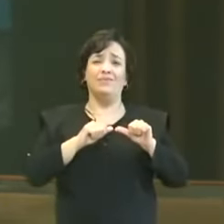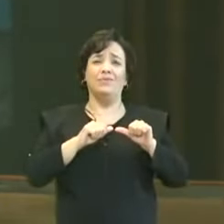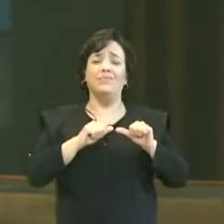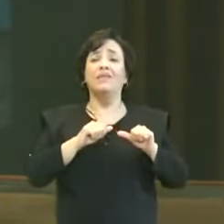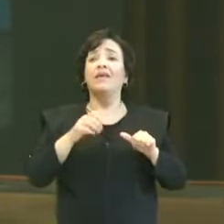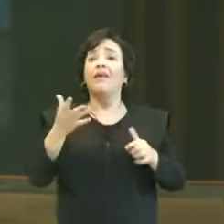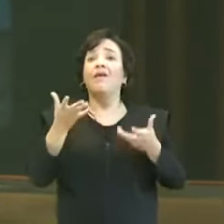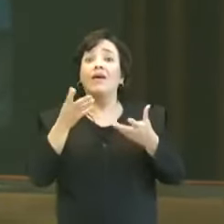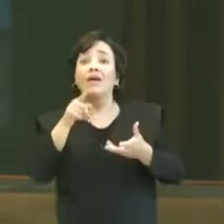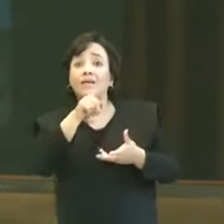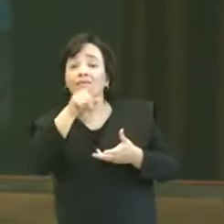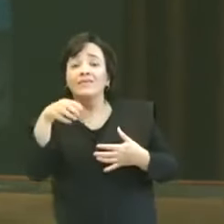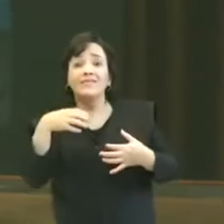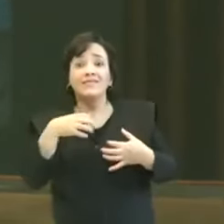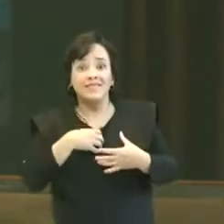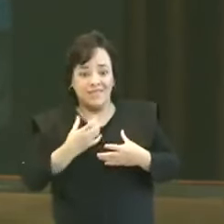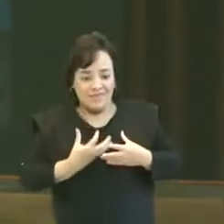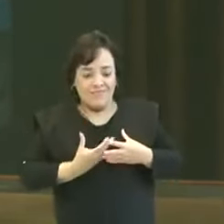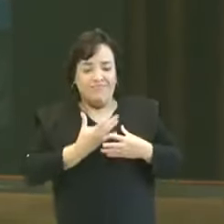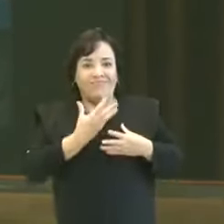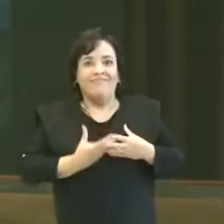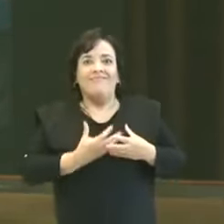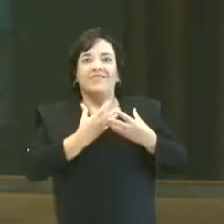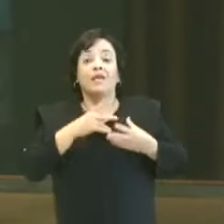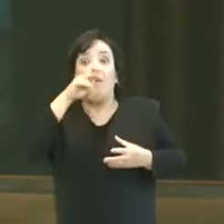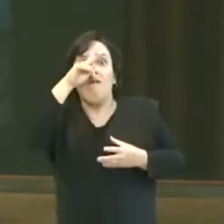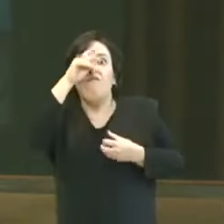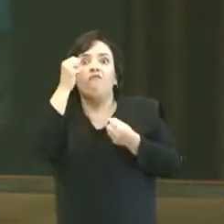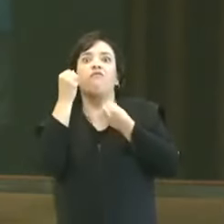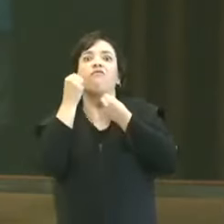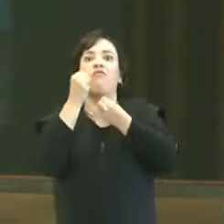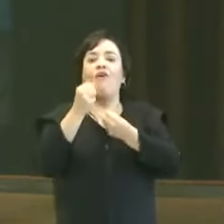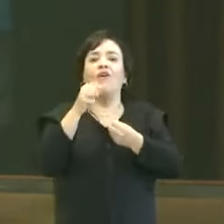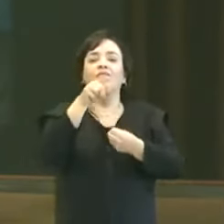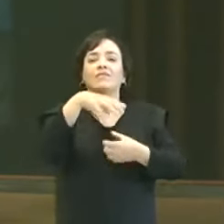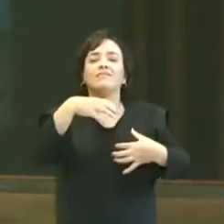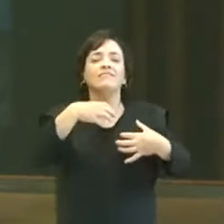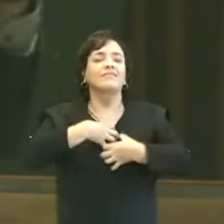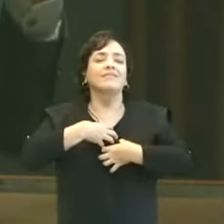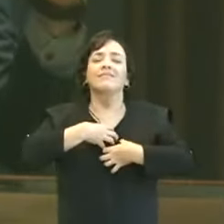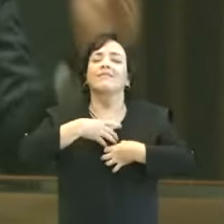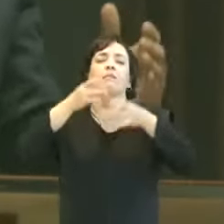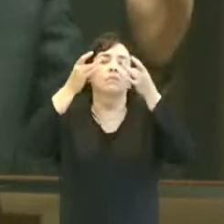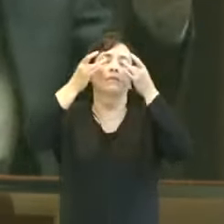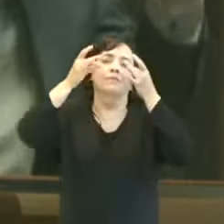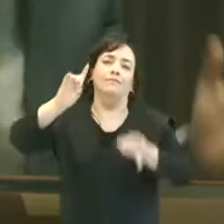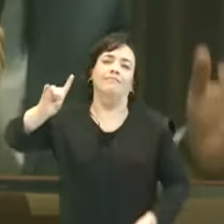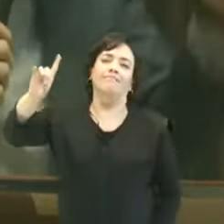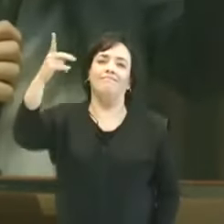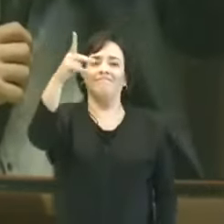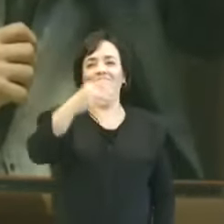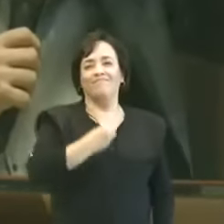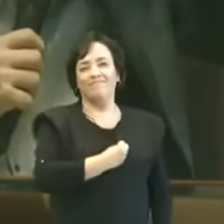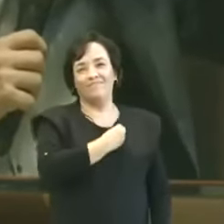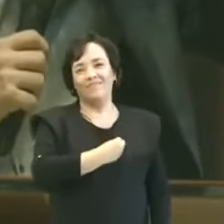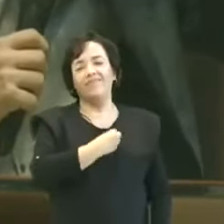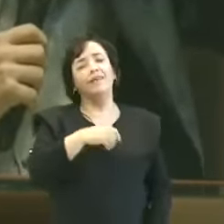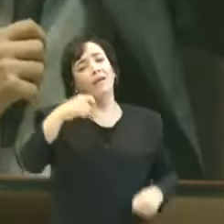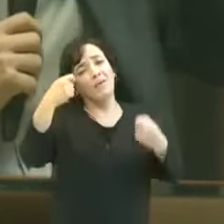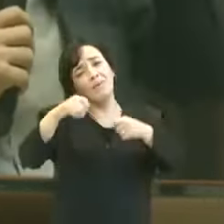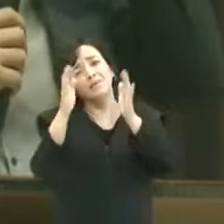chama vai se acender de novo. A chama do Senhor. Nós precisamos orar